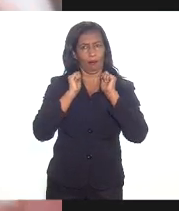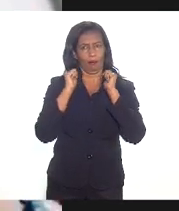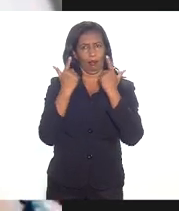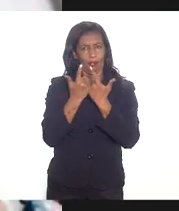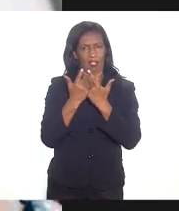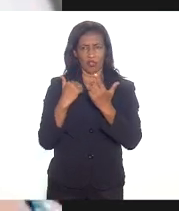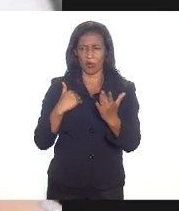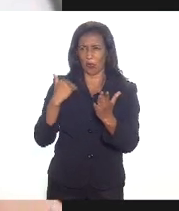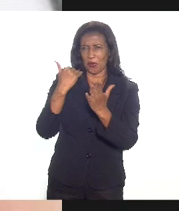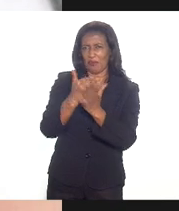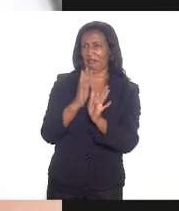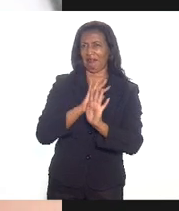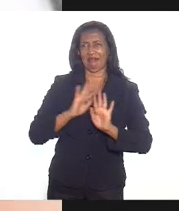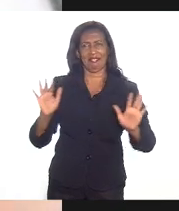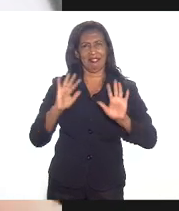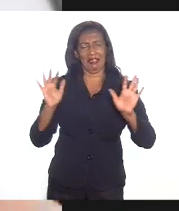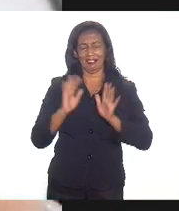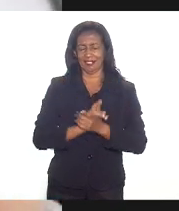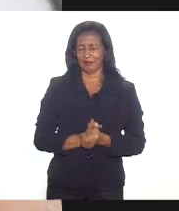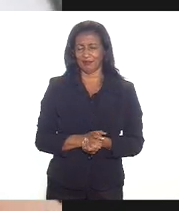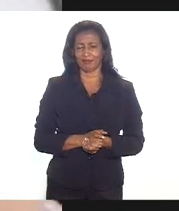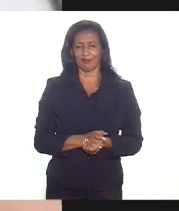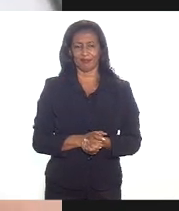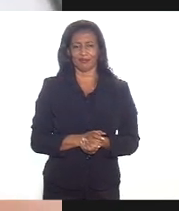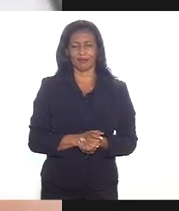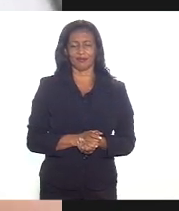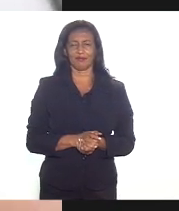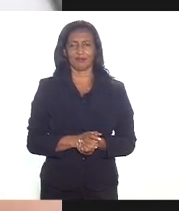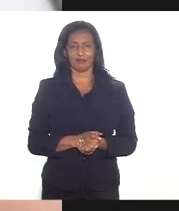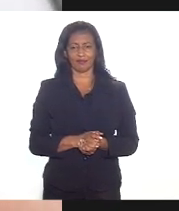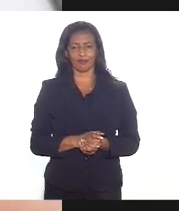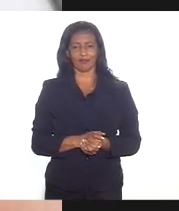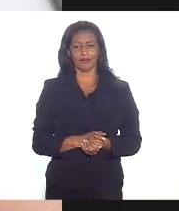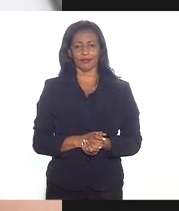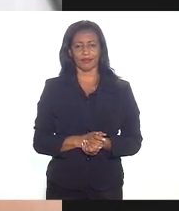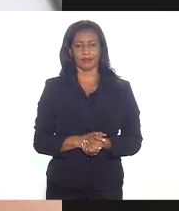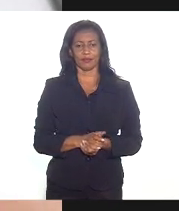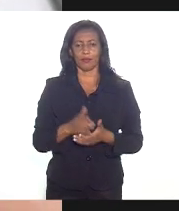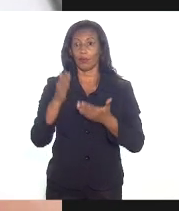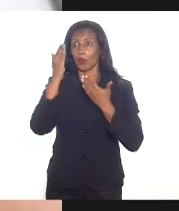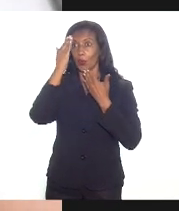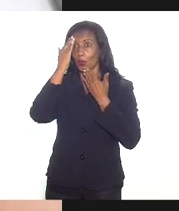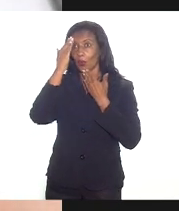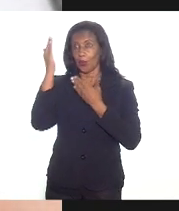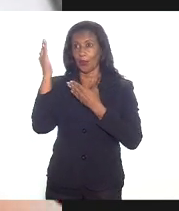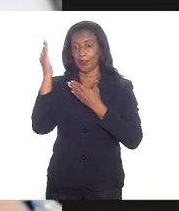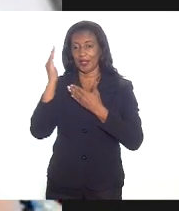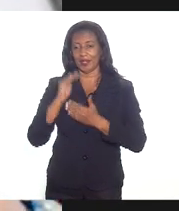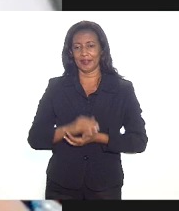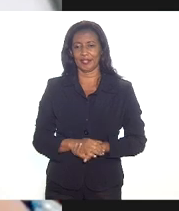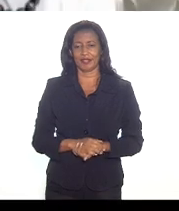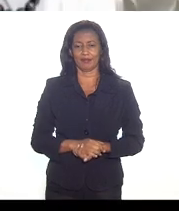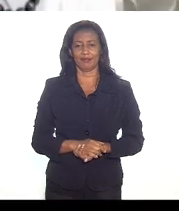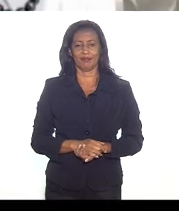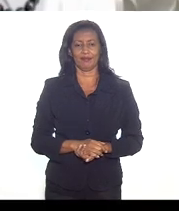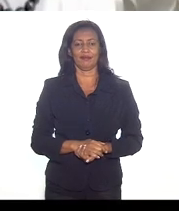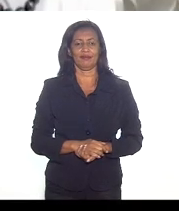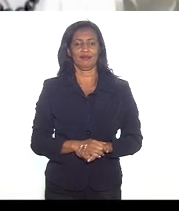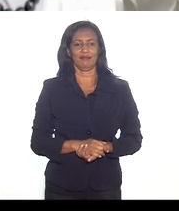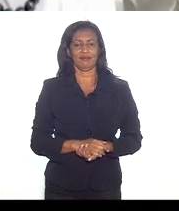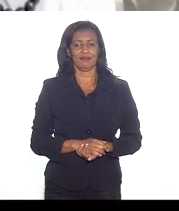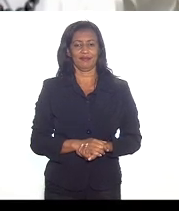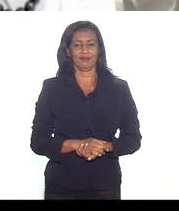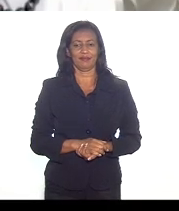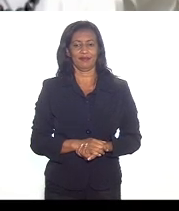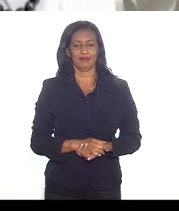que eu acho que a apresentação dele aí foi bem completa. Obrigado, Figueiredo. Muito obrigado, só agradecer. Obrigado, Osório,